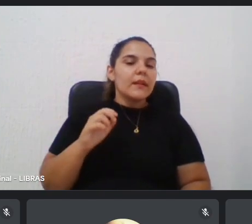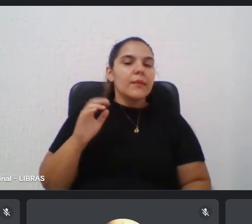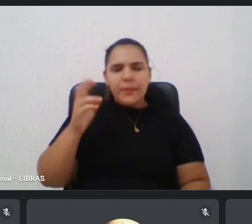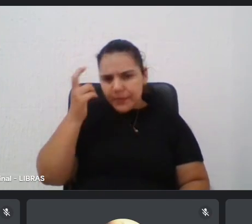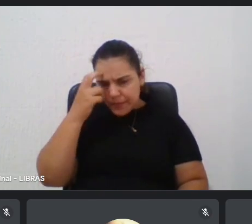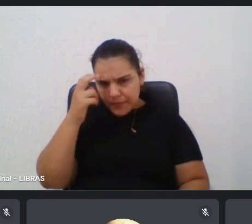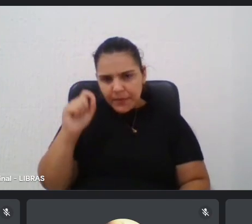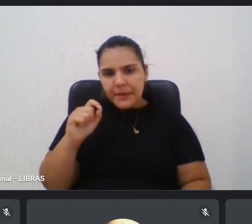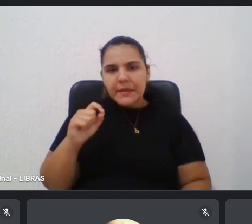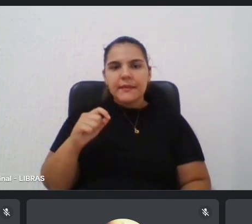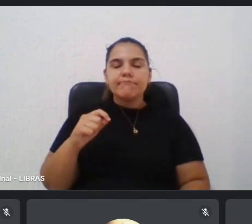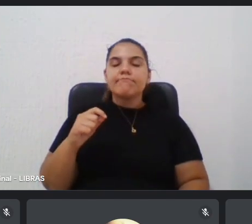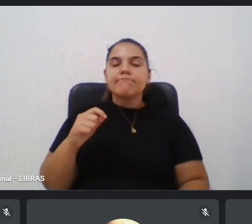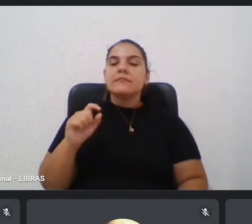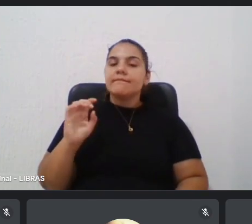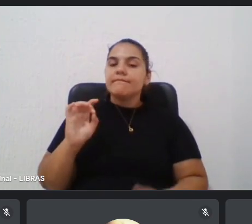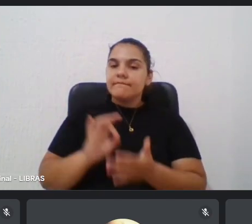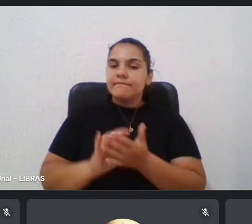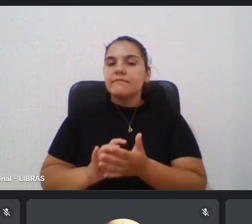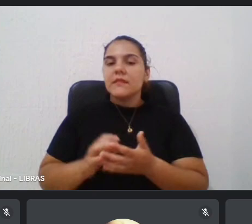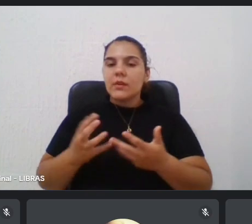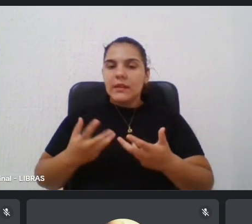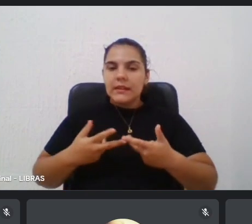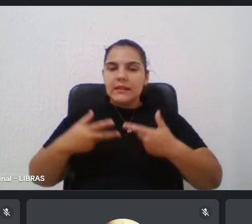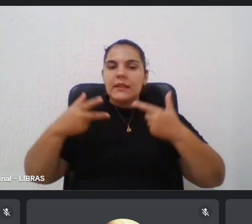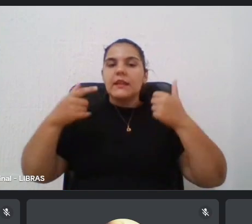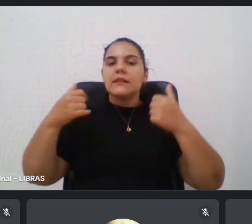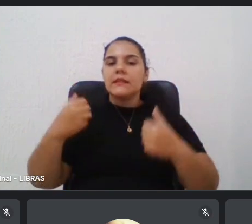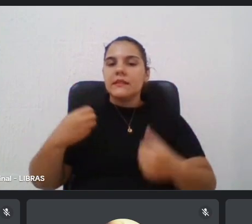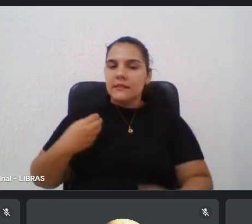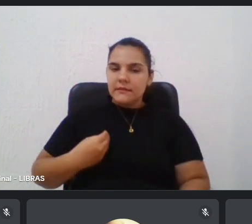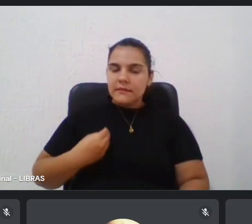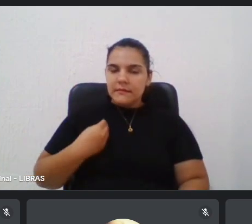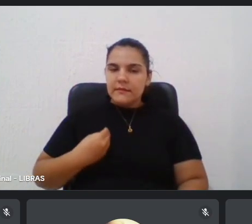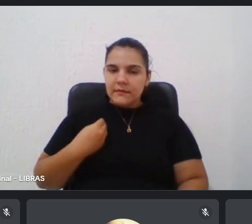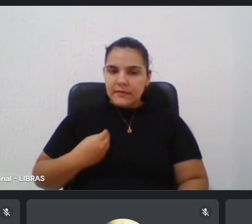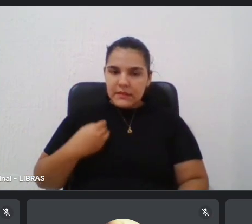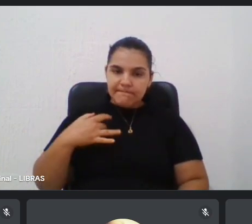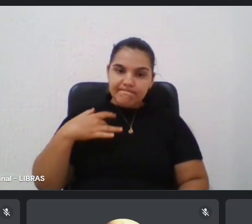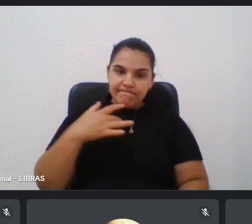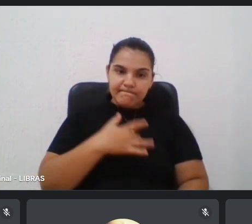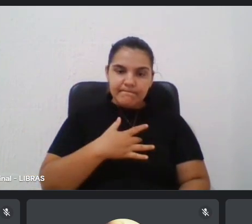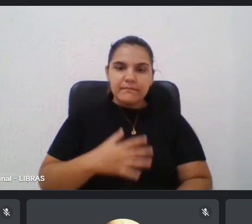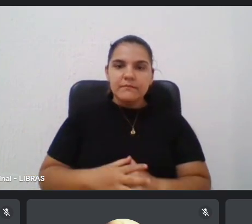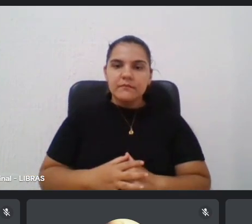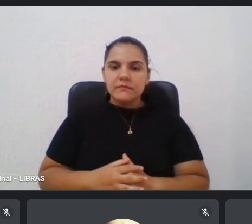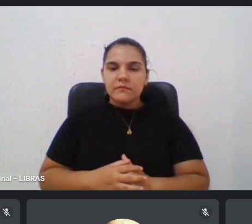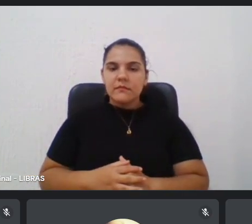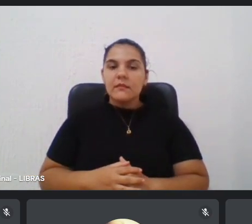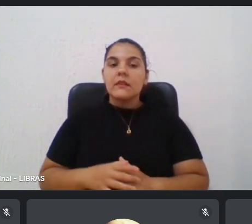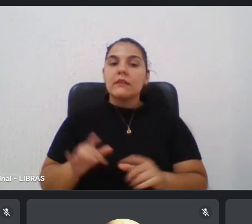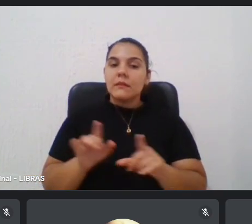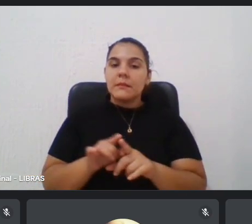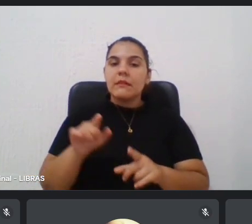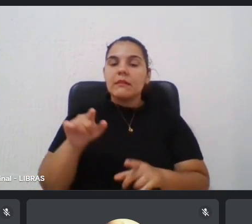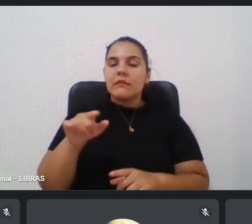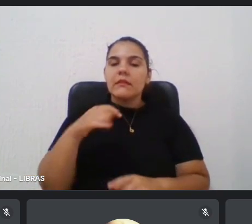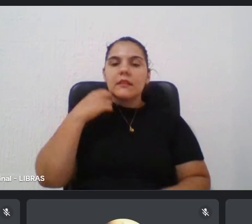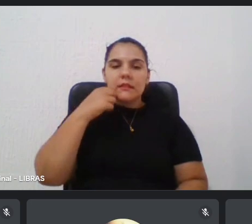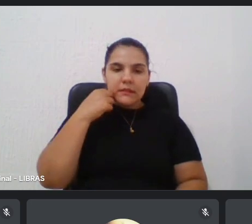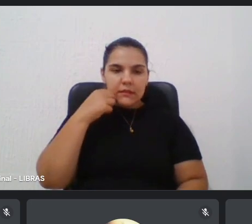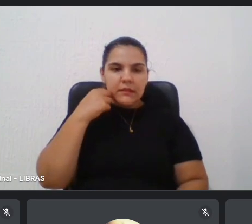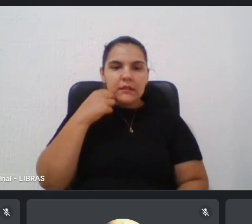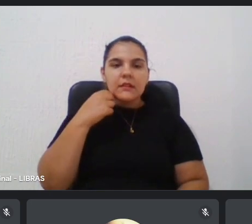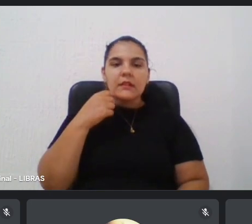menos por esse recorte. Aí, em Natal também, eu faço parte da Celebrity, que é o primeiro coletivo de redução de danos do Estado,